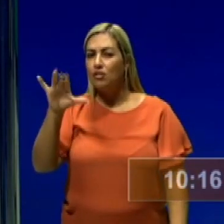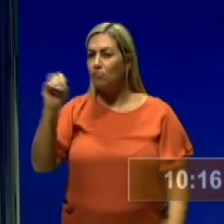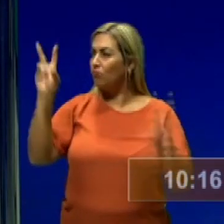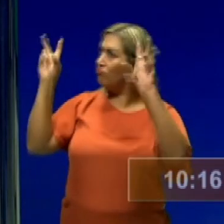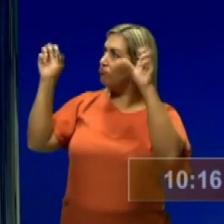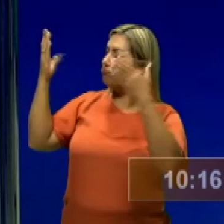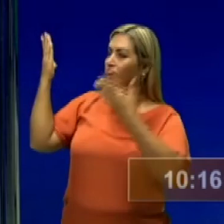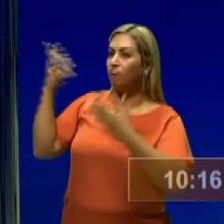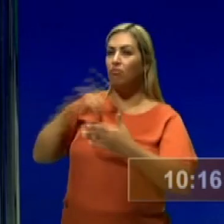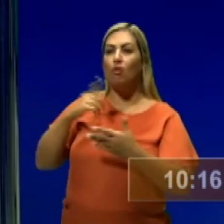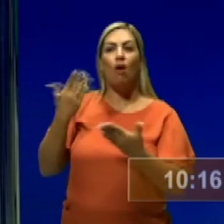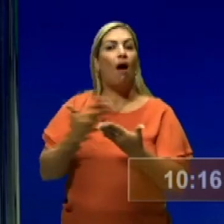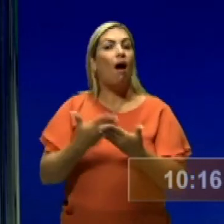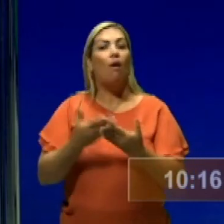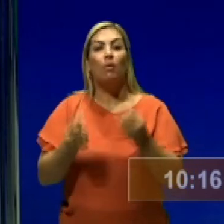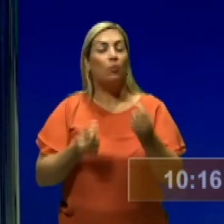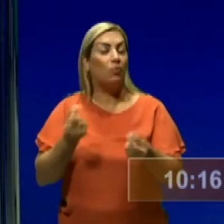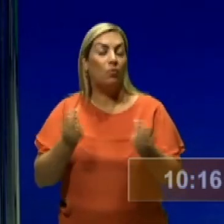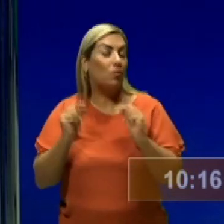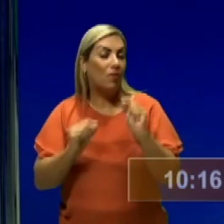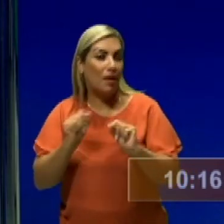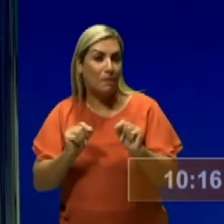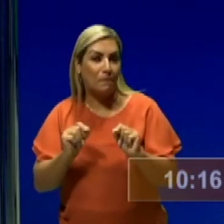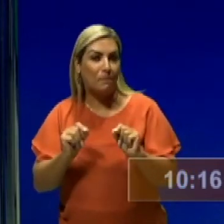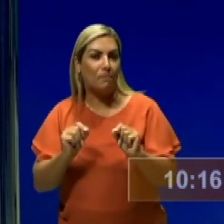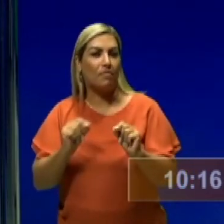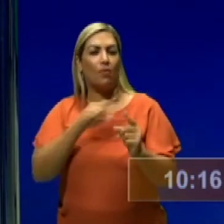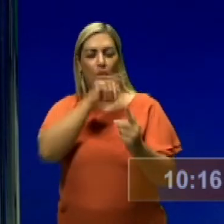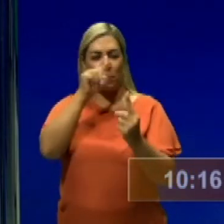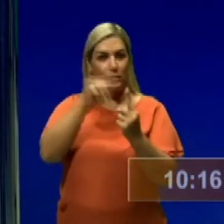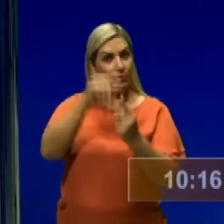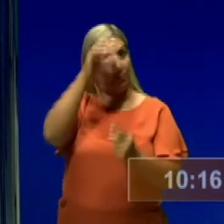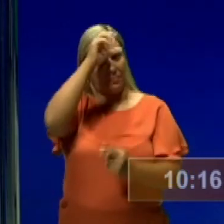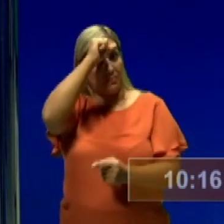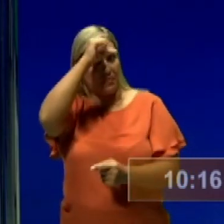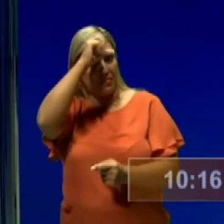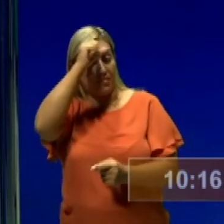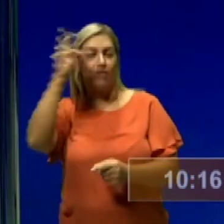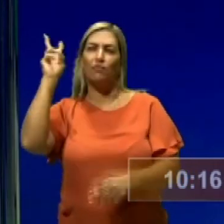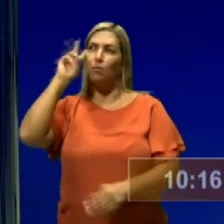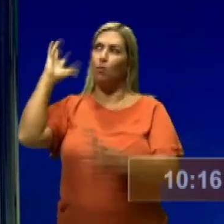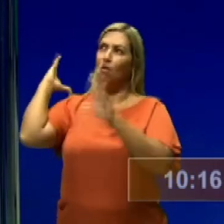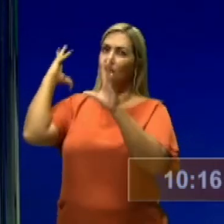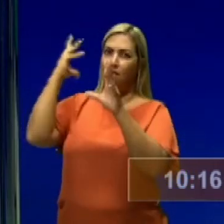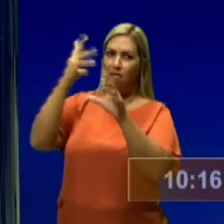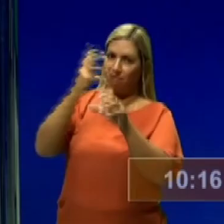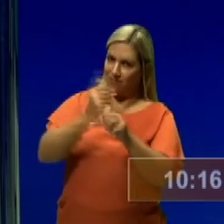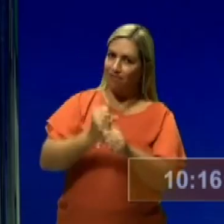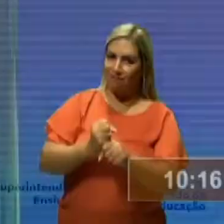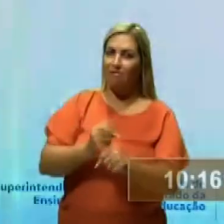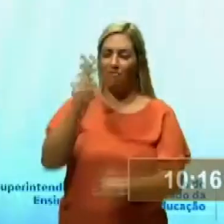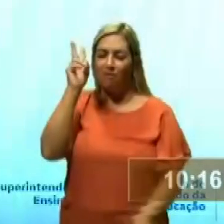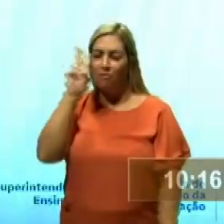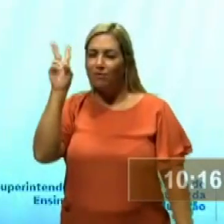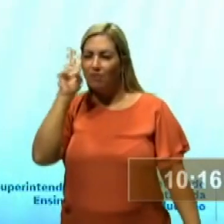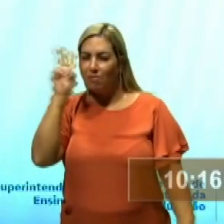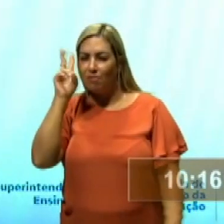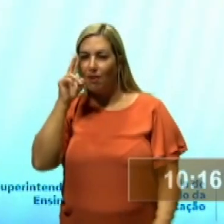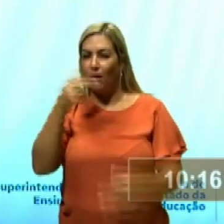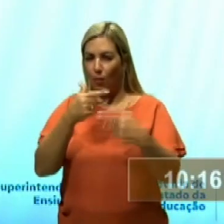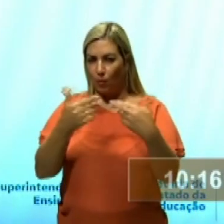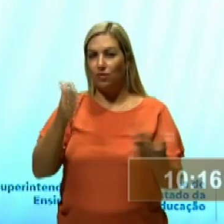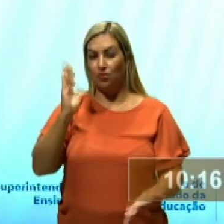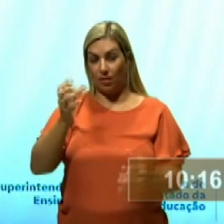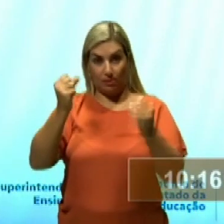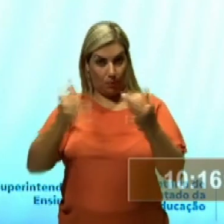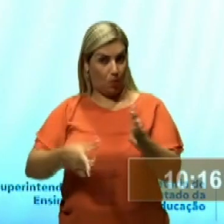nossa aula de hoje observe aí as expectativas de aprendizagem um relembrando para você ver coisas que